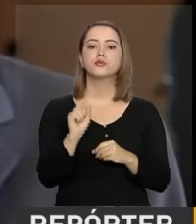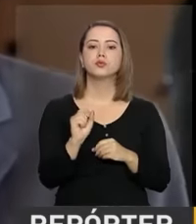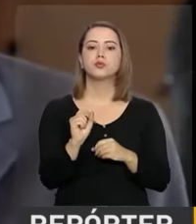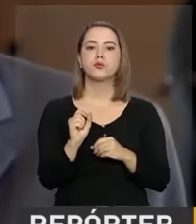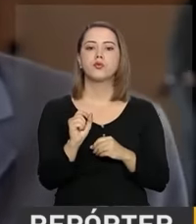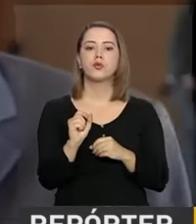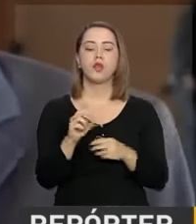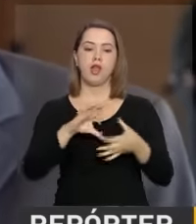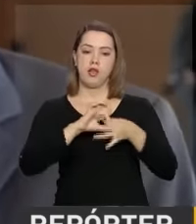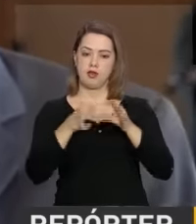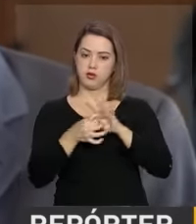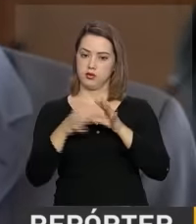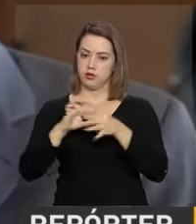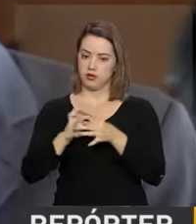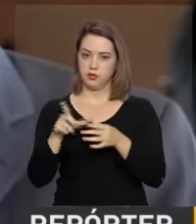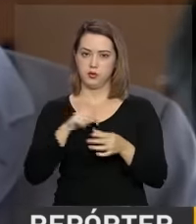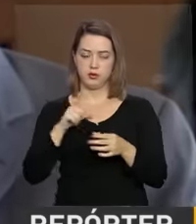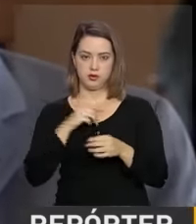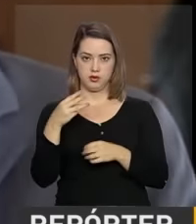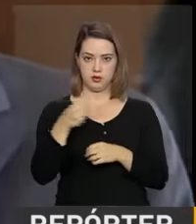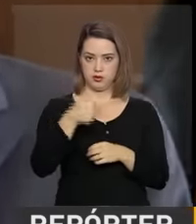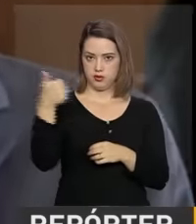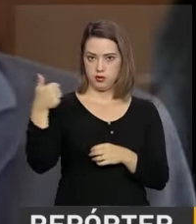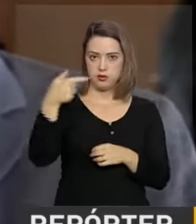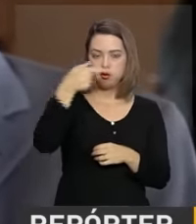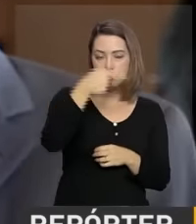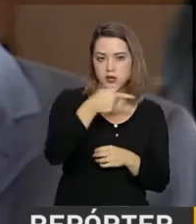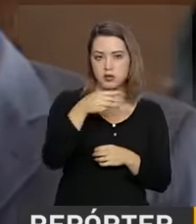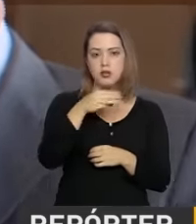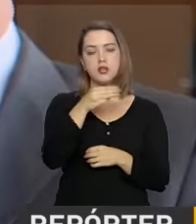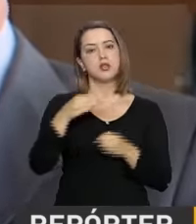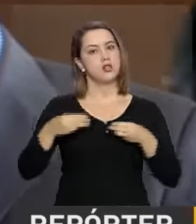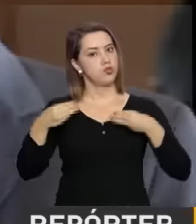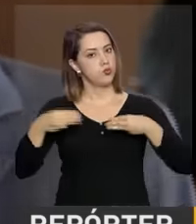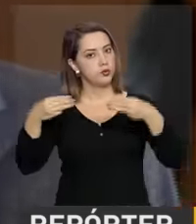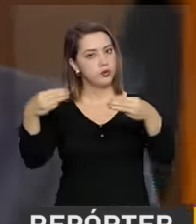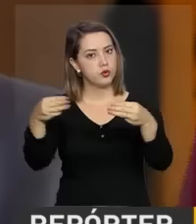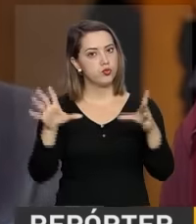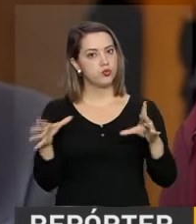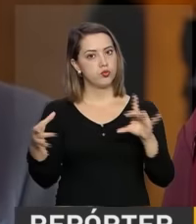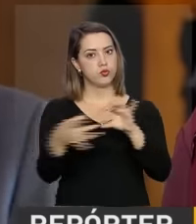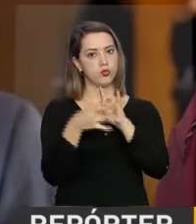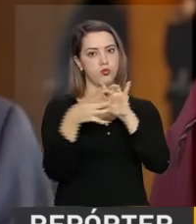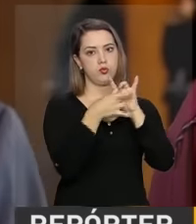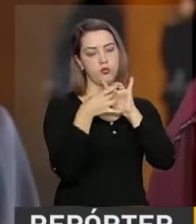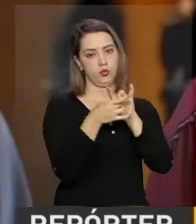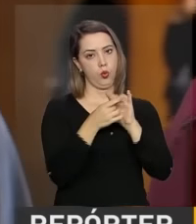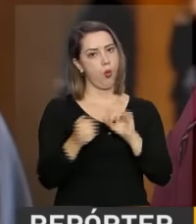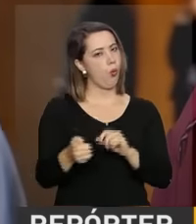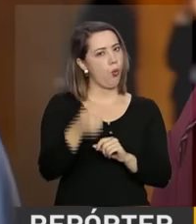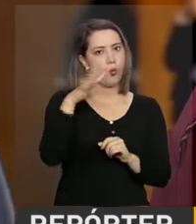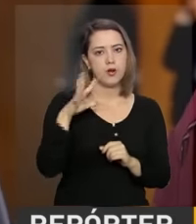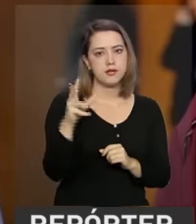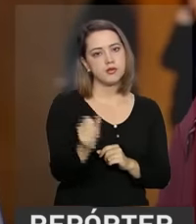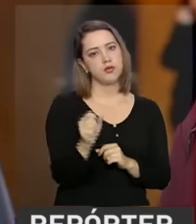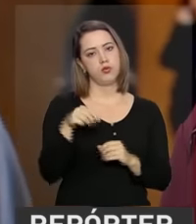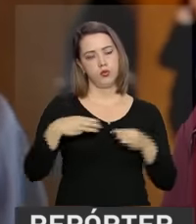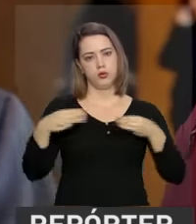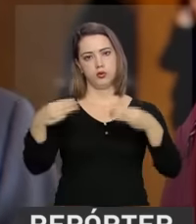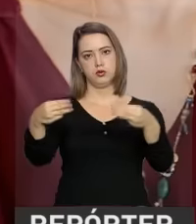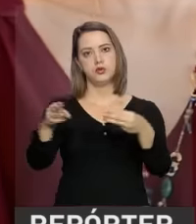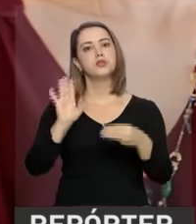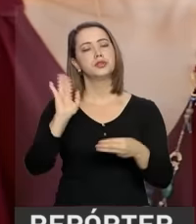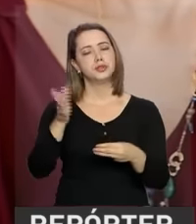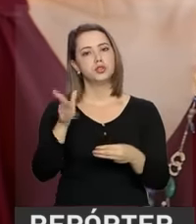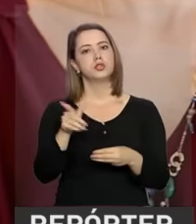Olimpíada envolve mais ou menos 17 ministérios, então são quase todos os ministérios. Esse monitoramento ele é feito há